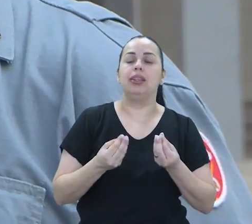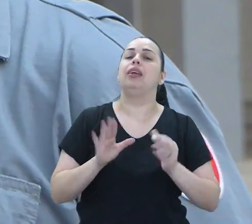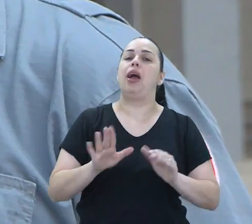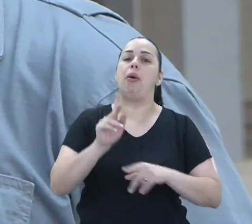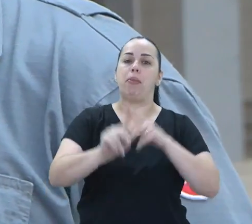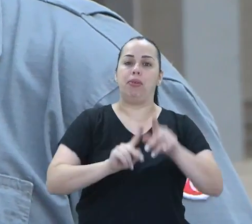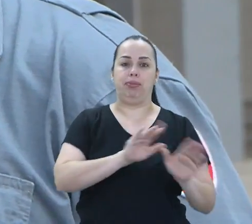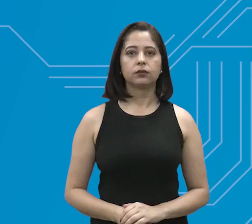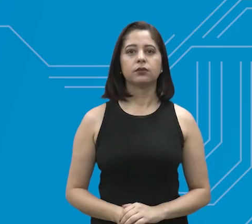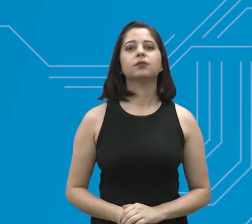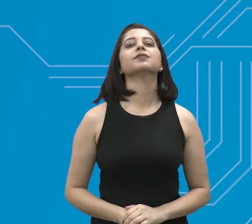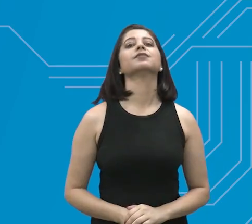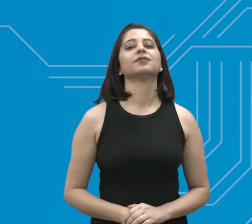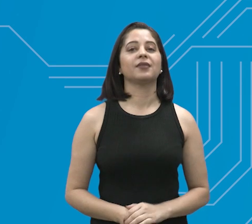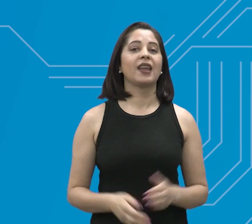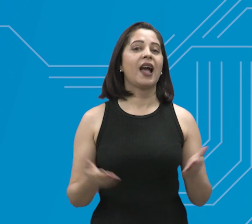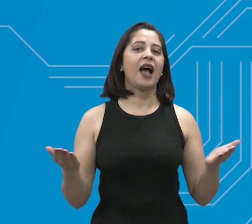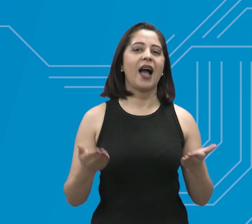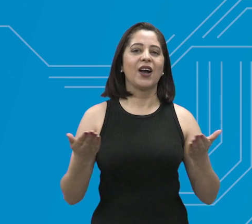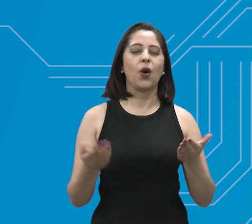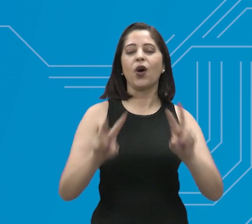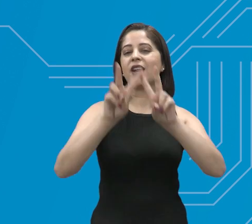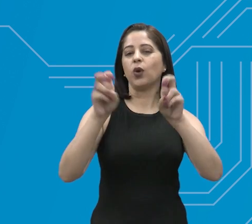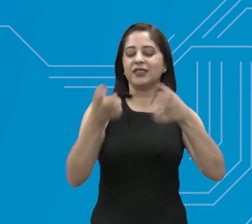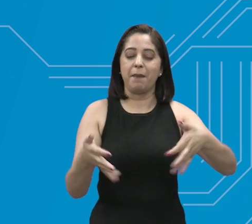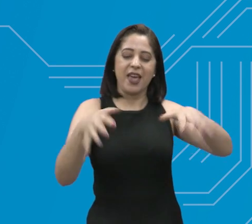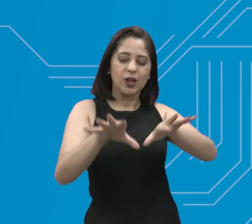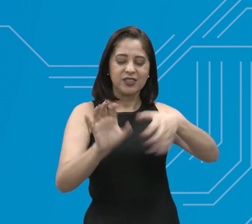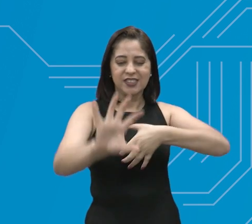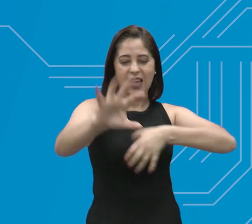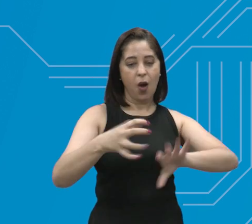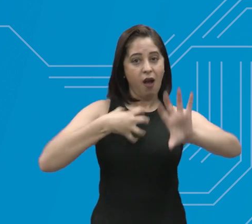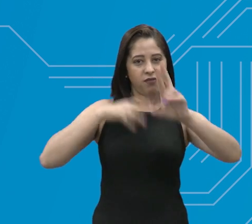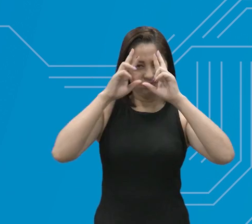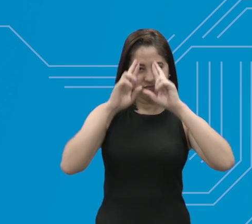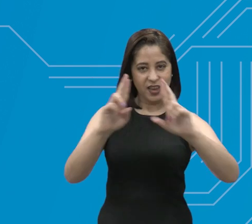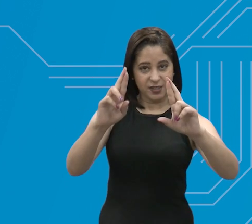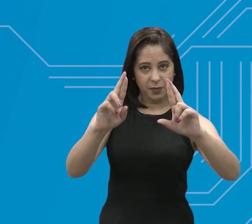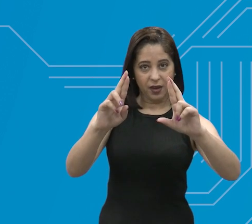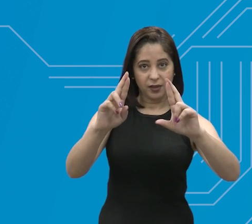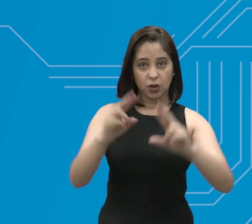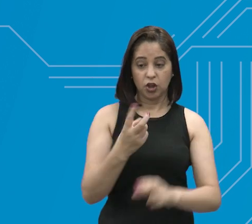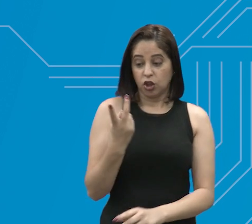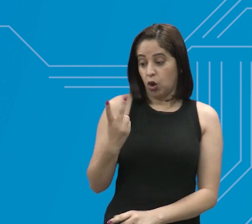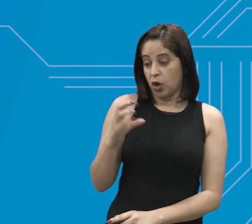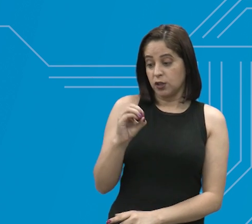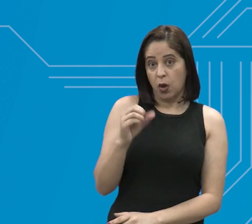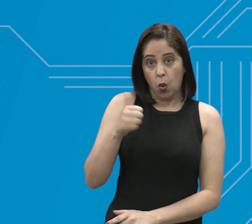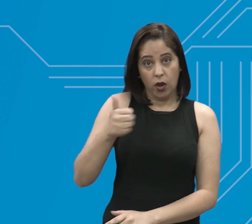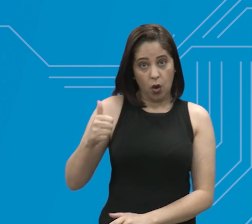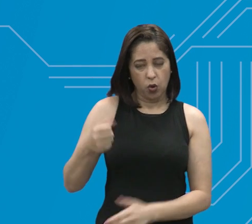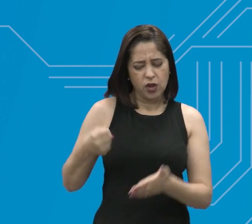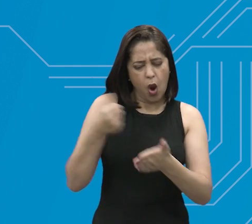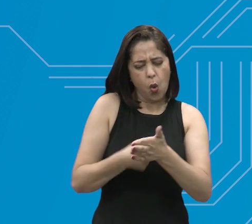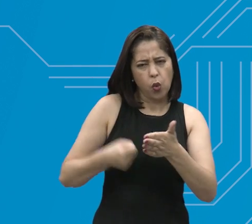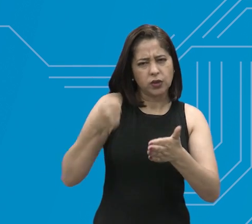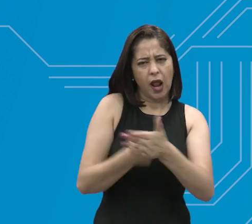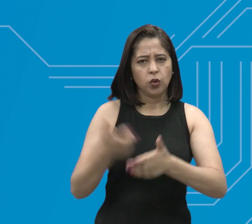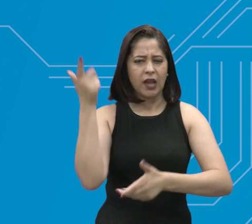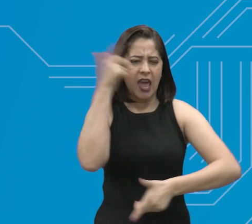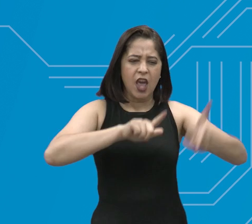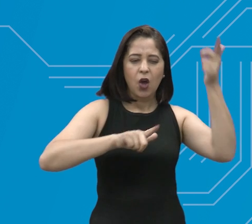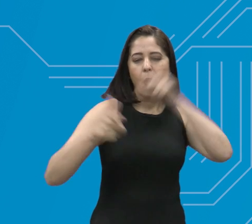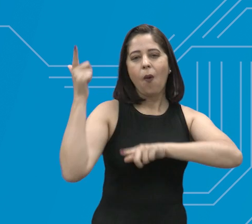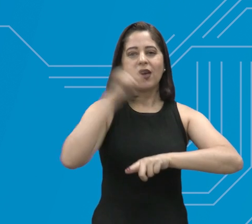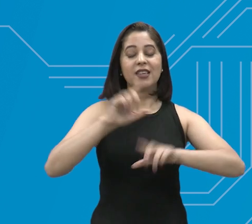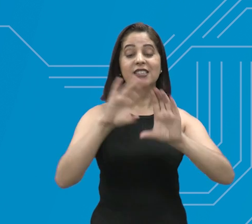é a população de São José. A gente fala agora de inclusão, empatia e respeito. Desde 2011, as lutas